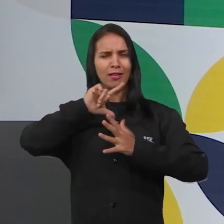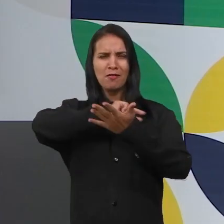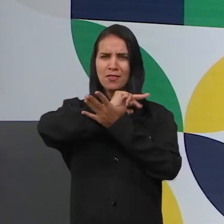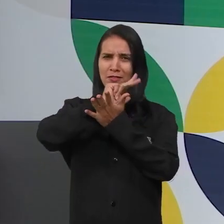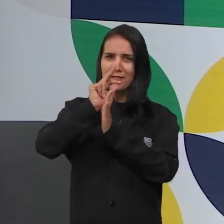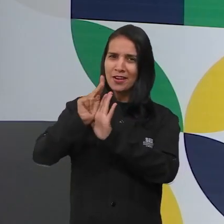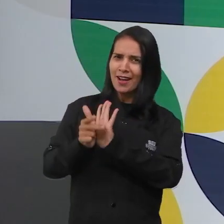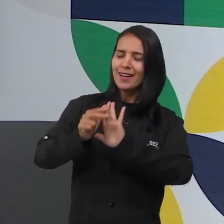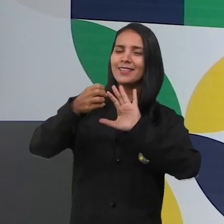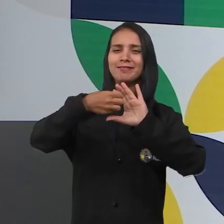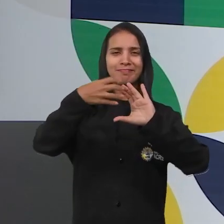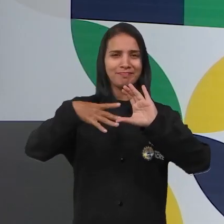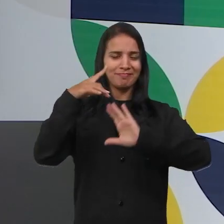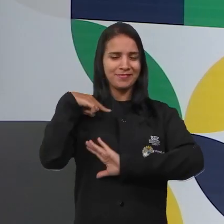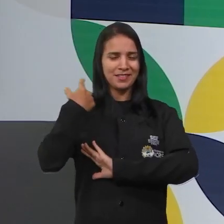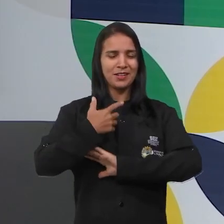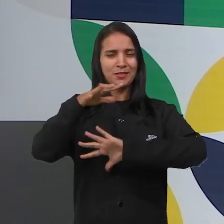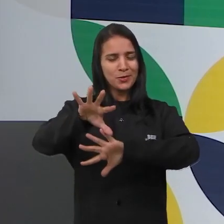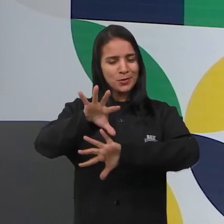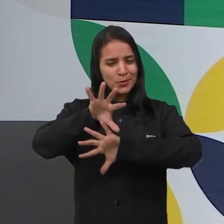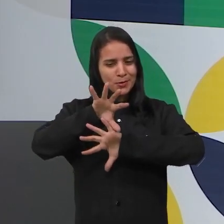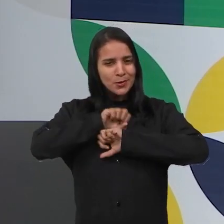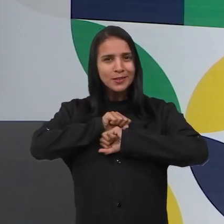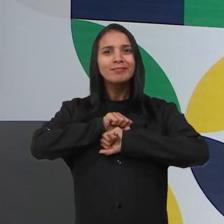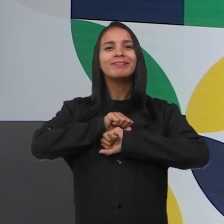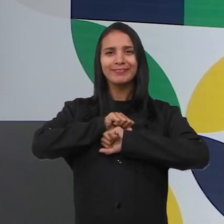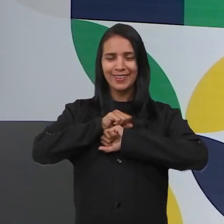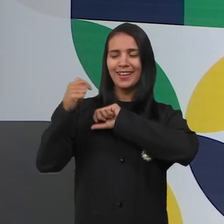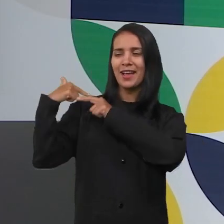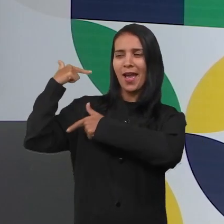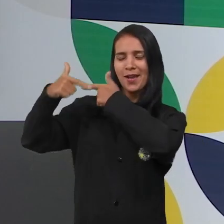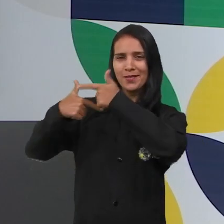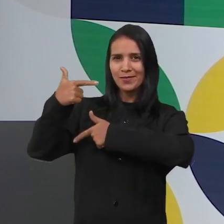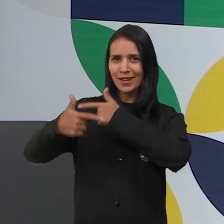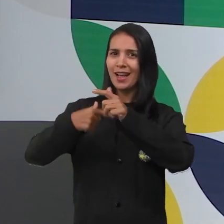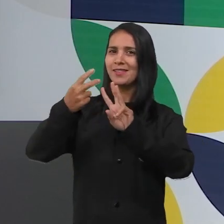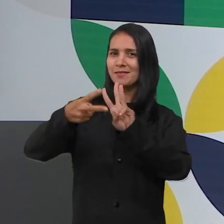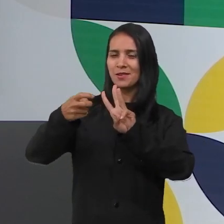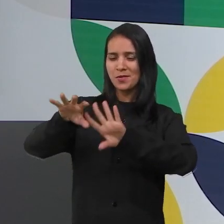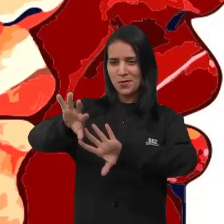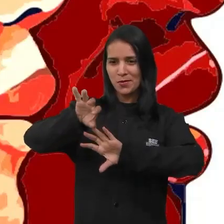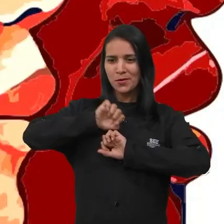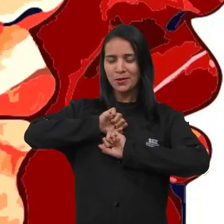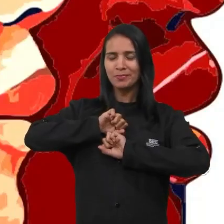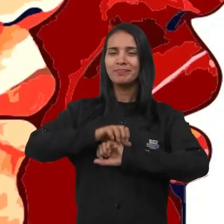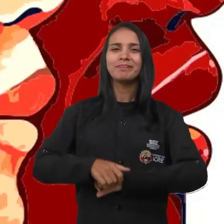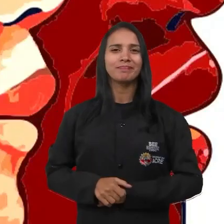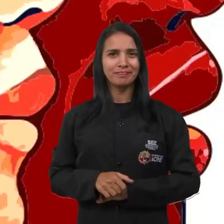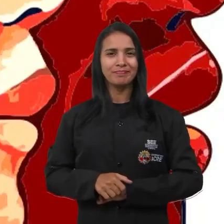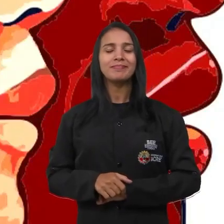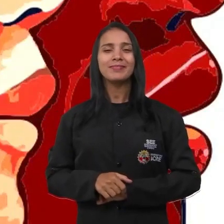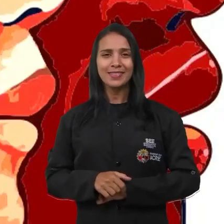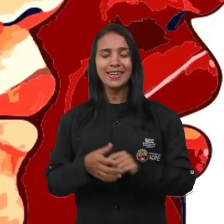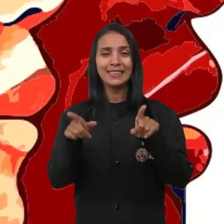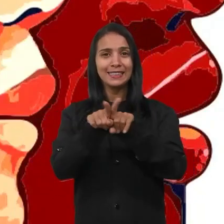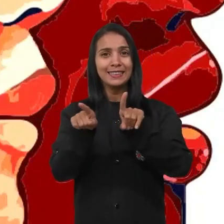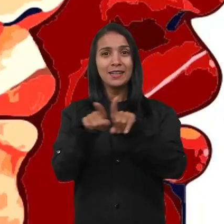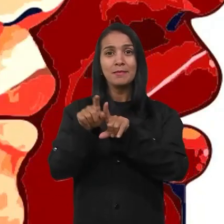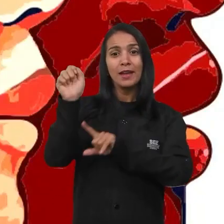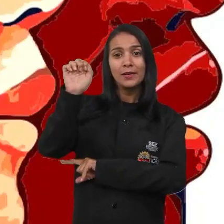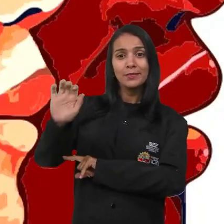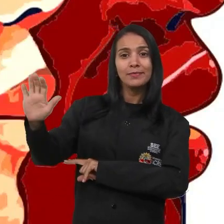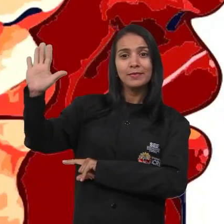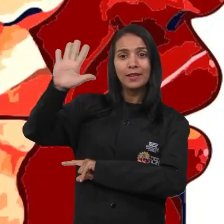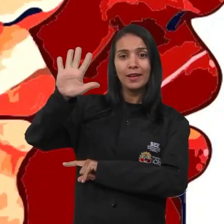que nós acabamos aí herdando desses povos, ok? Agora nós vamos falar sobre os